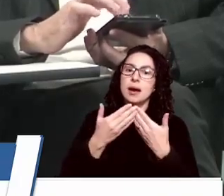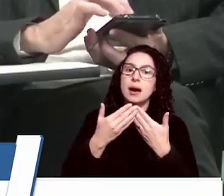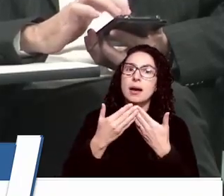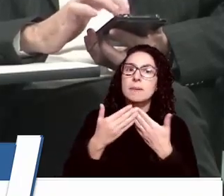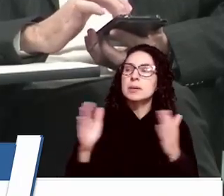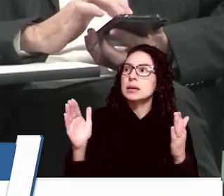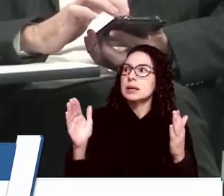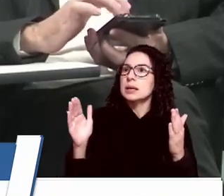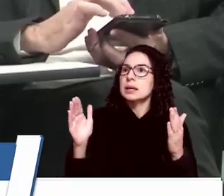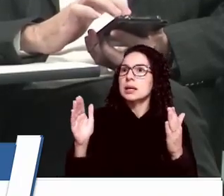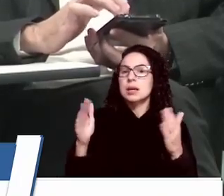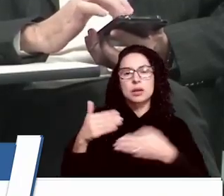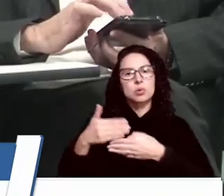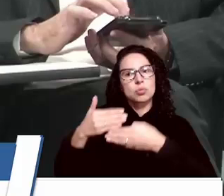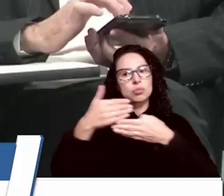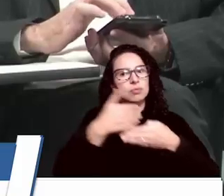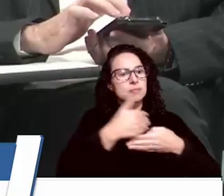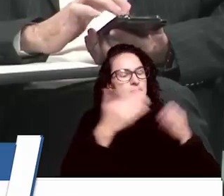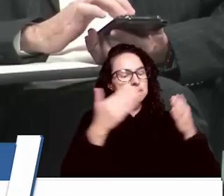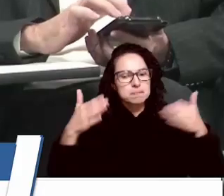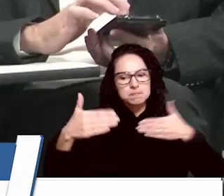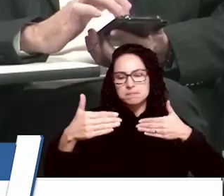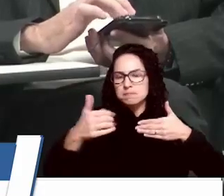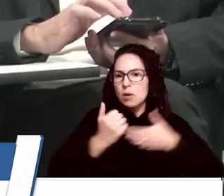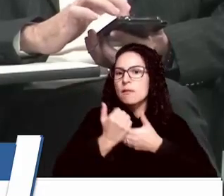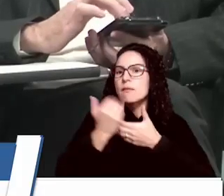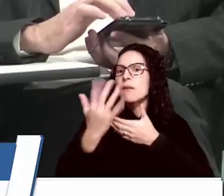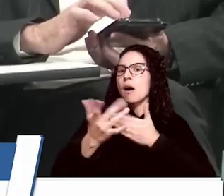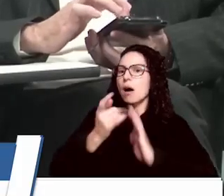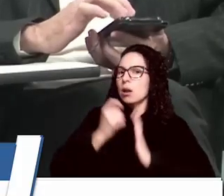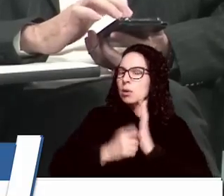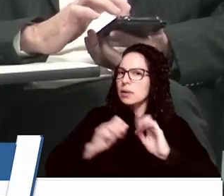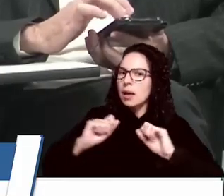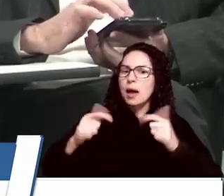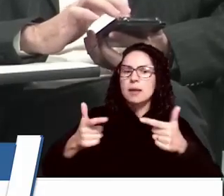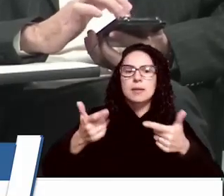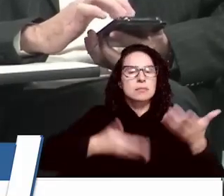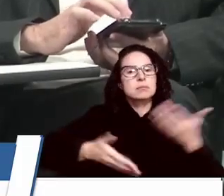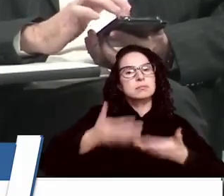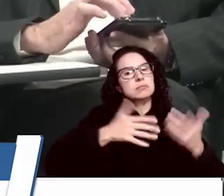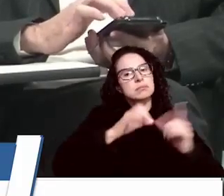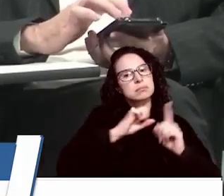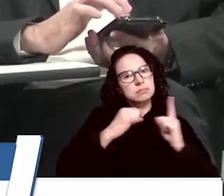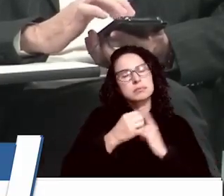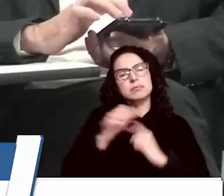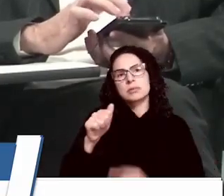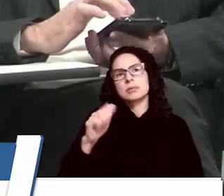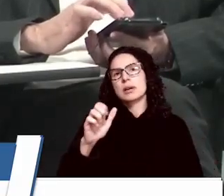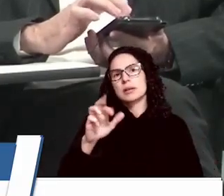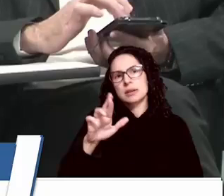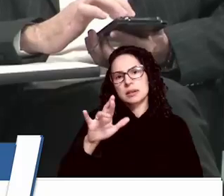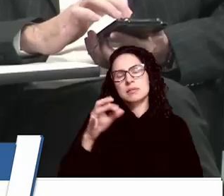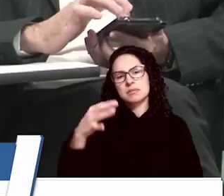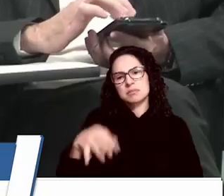sair dos muros aqui do prédio da OAB e cada vez se envolver mais com a sociedade. E é assim que o Assir tem feito e eu tenho cumprimentado